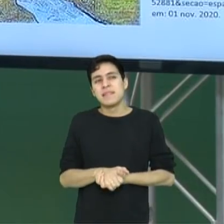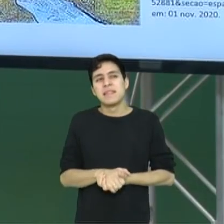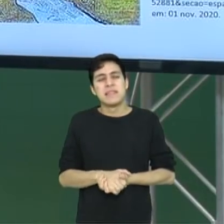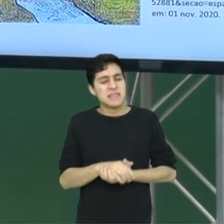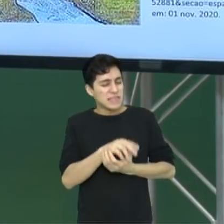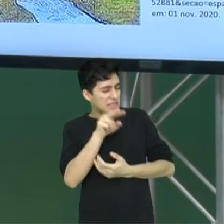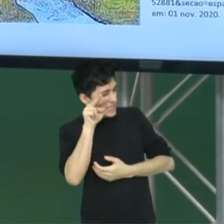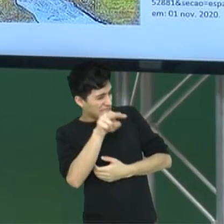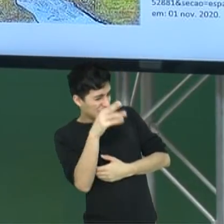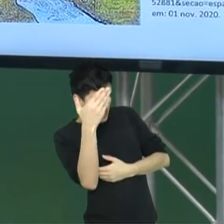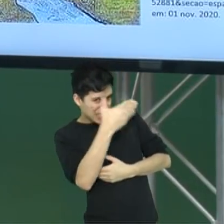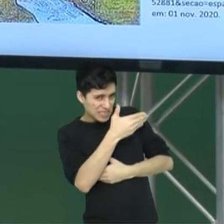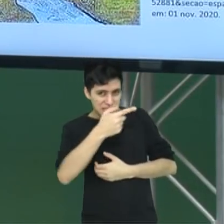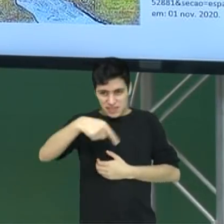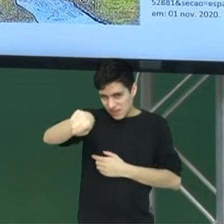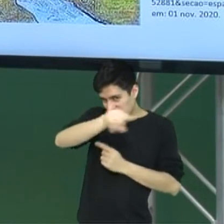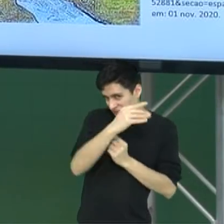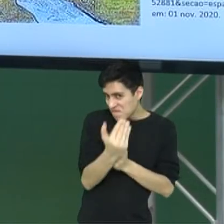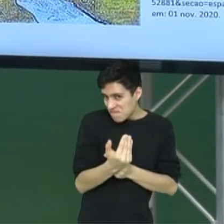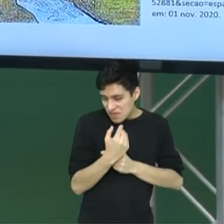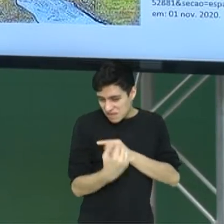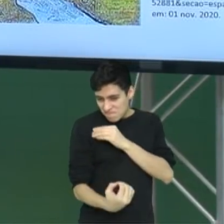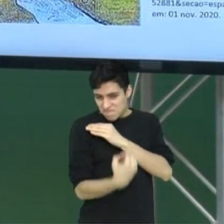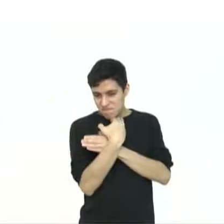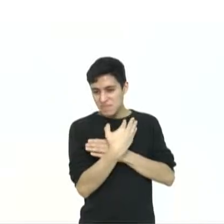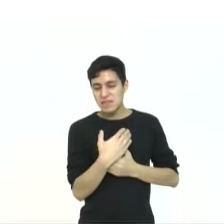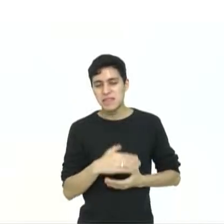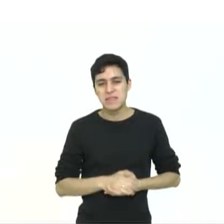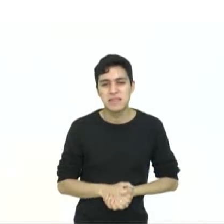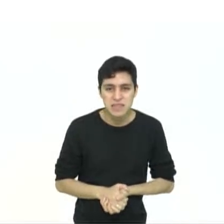para ler muito bem, né, galerinha? Vocês me ajudem aí.